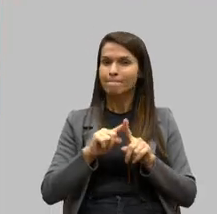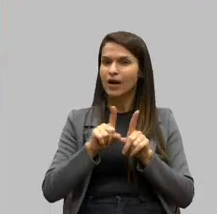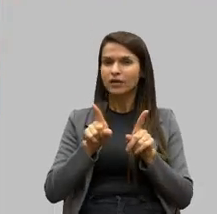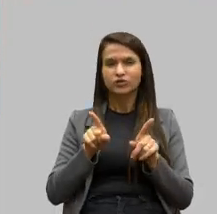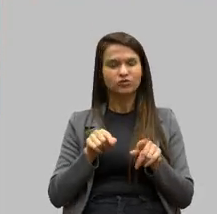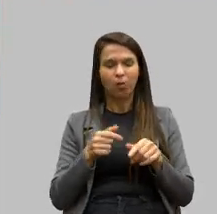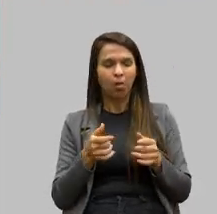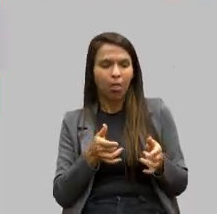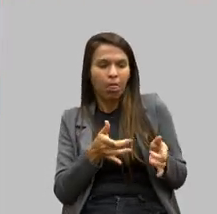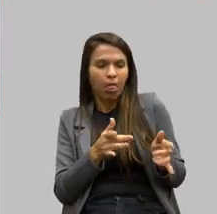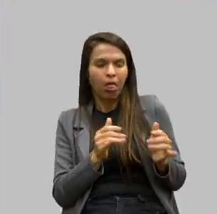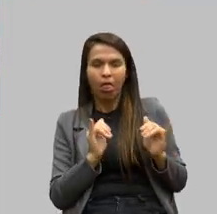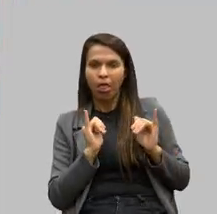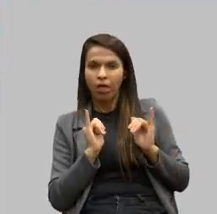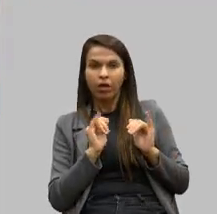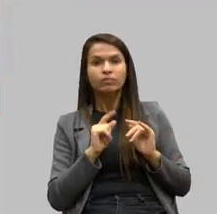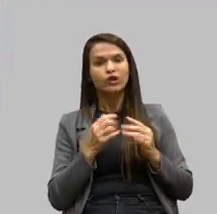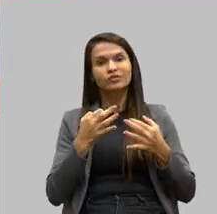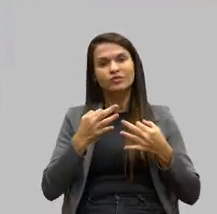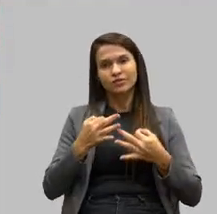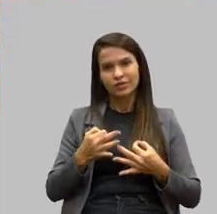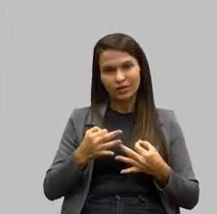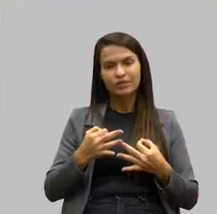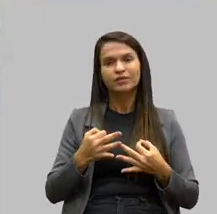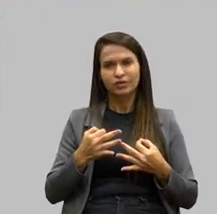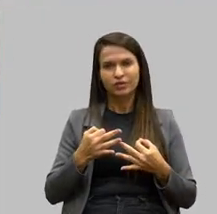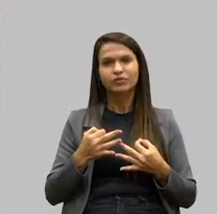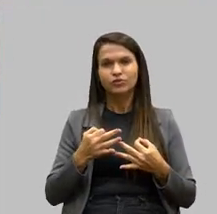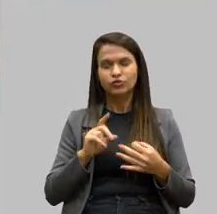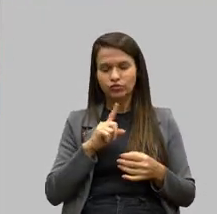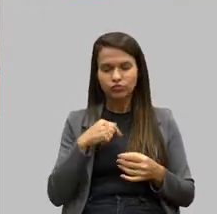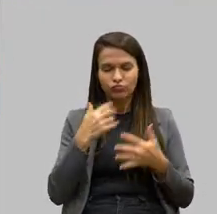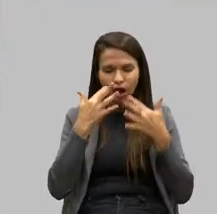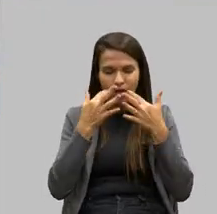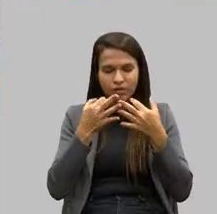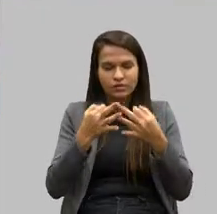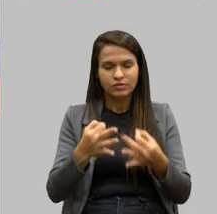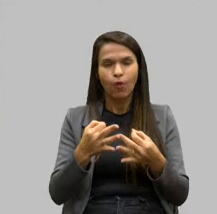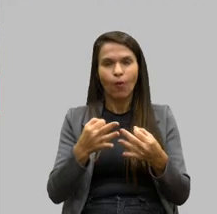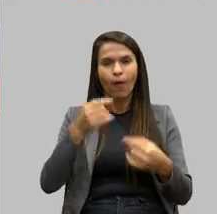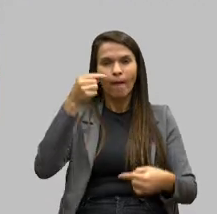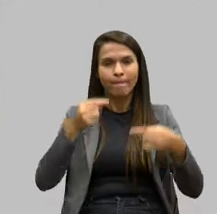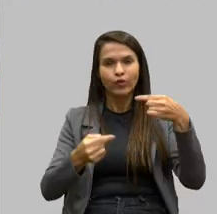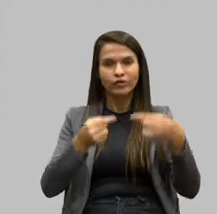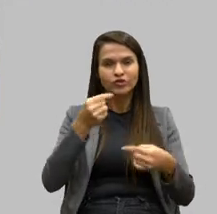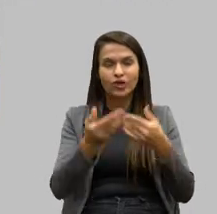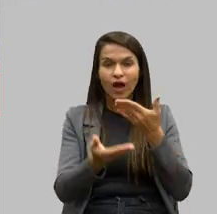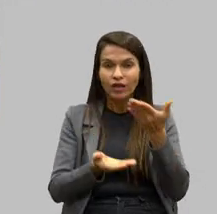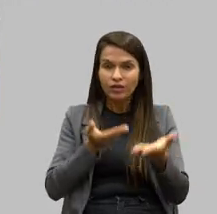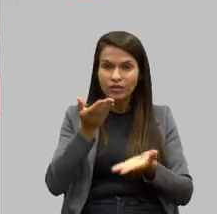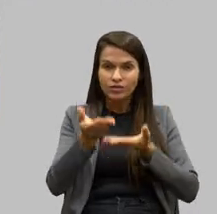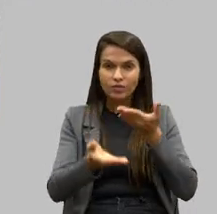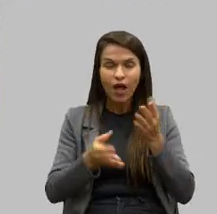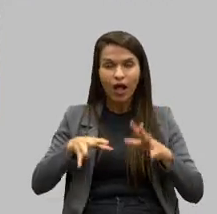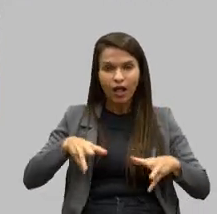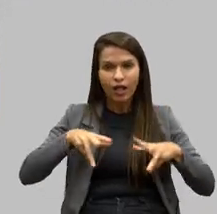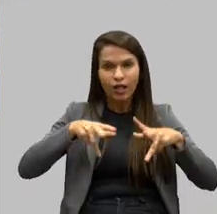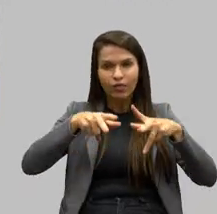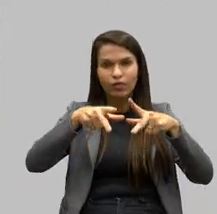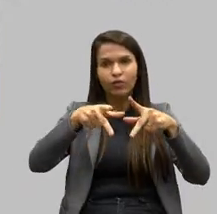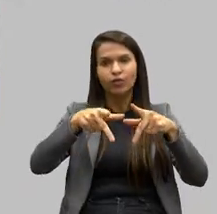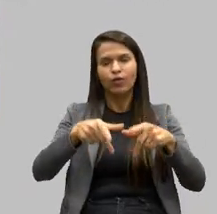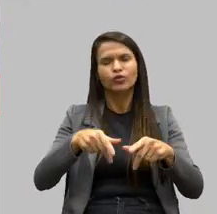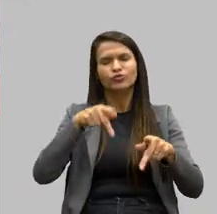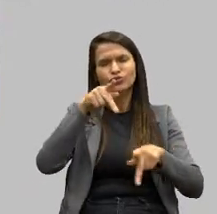deixando de lado, pode ter certeza, que a Secretaria de Estado de Educação permanece com a política de atendimento a todos os